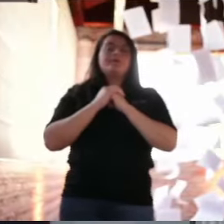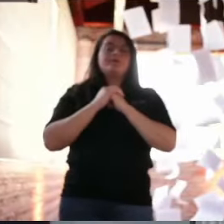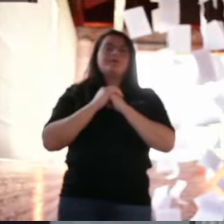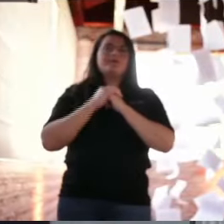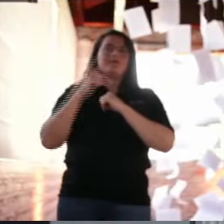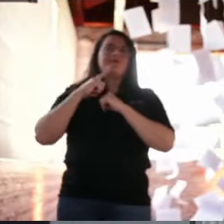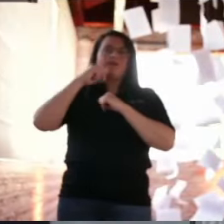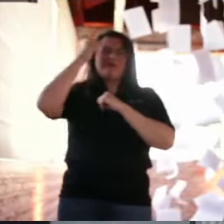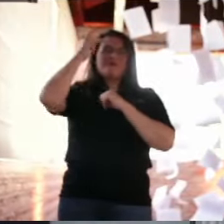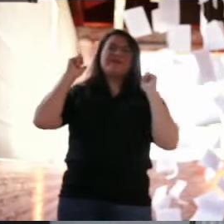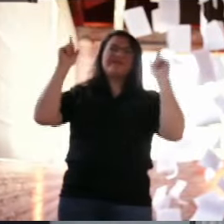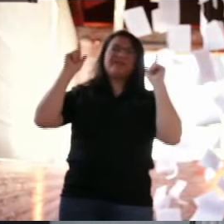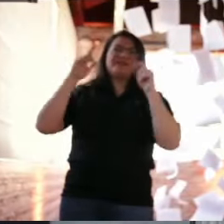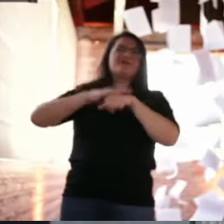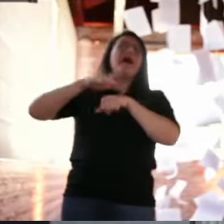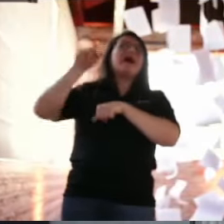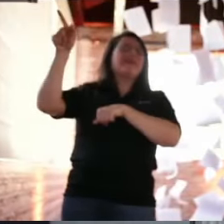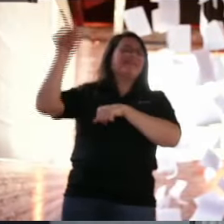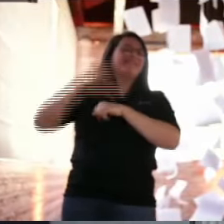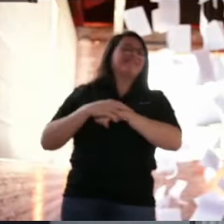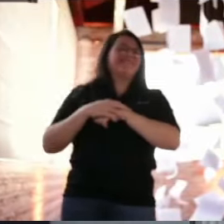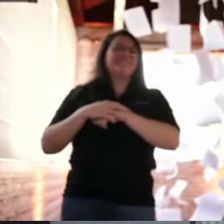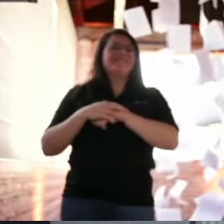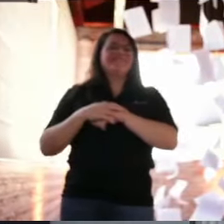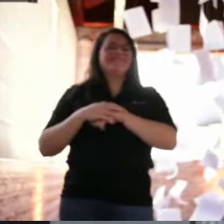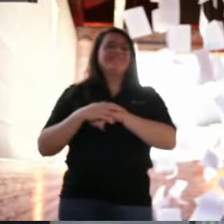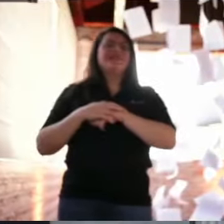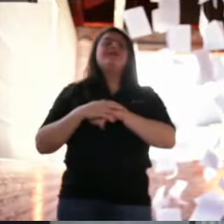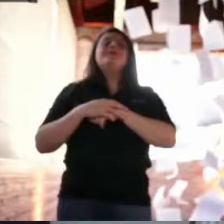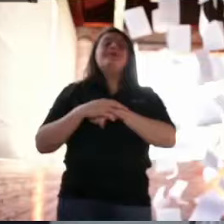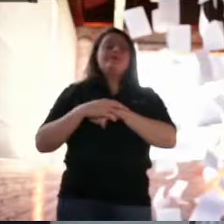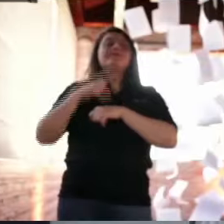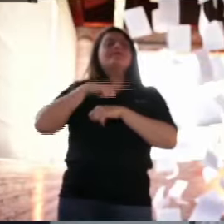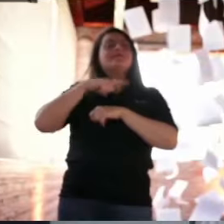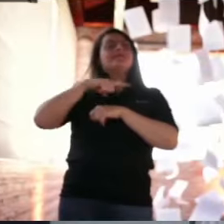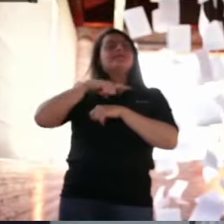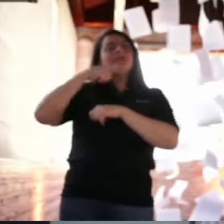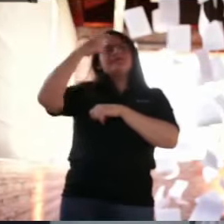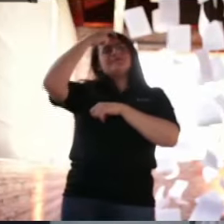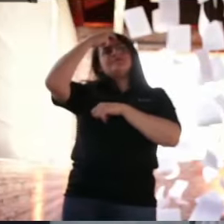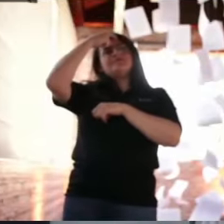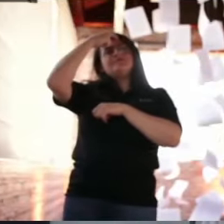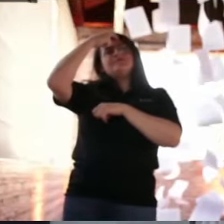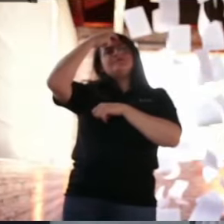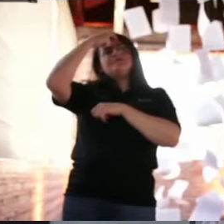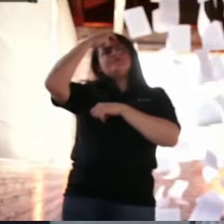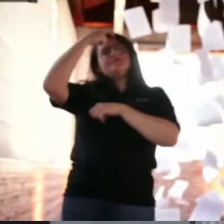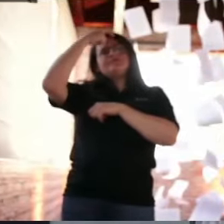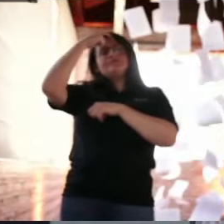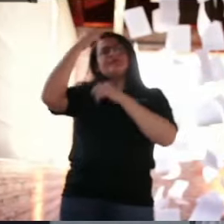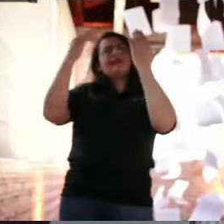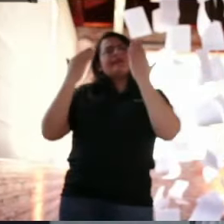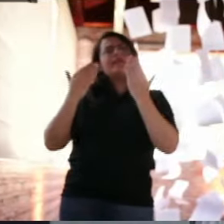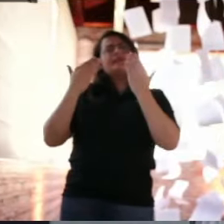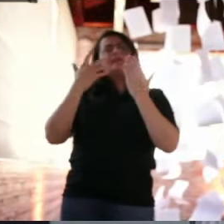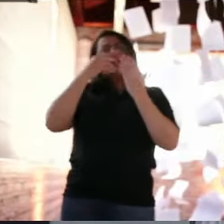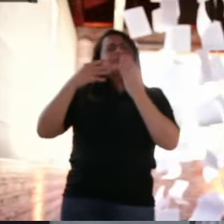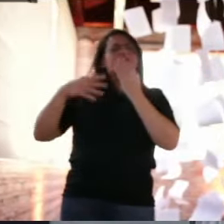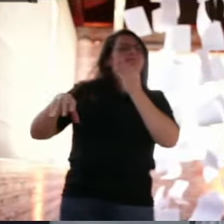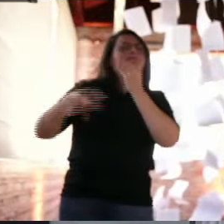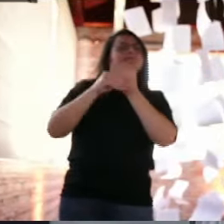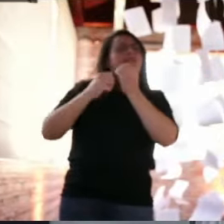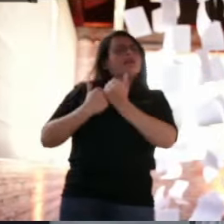tem gente se divertindo mais que a gente gente mas de uma mentalidade que é psicanálise reforça a psicanálise